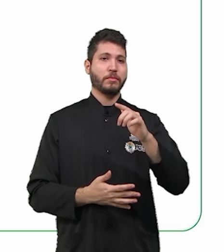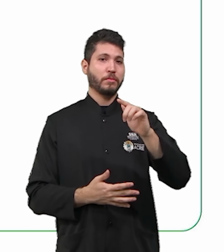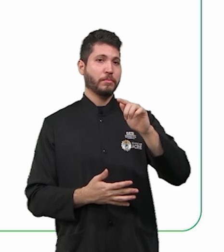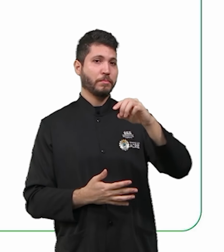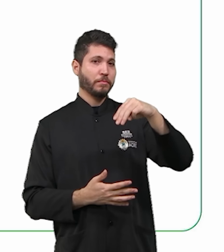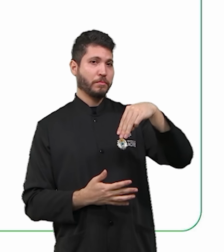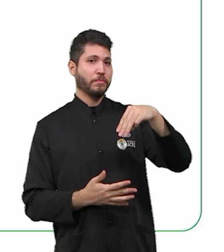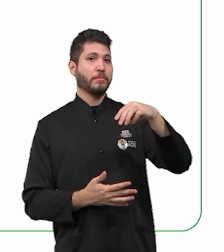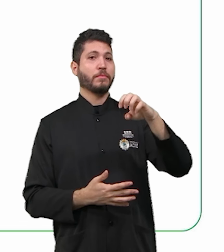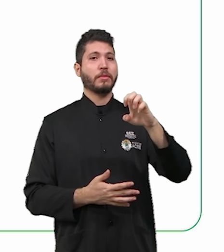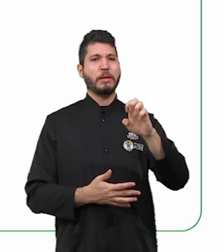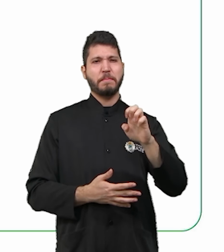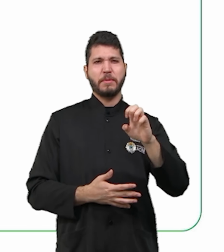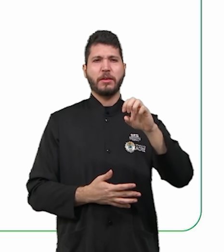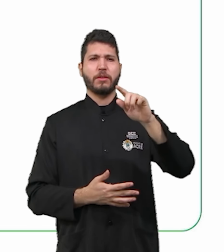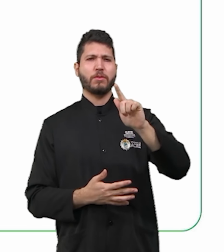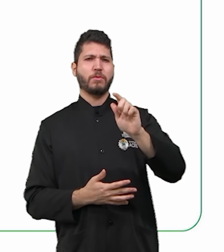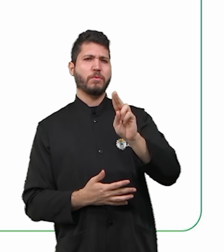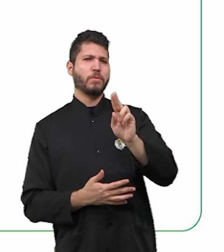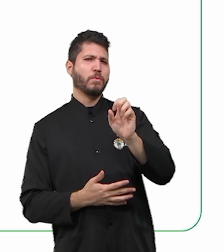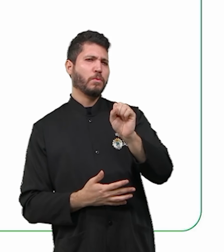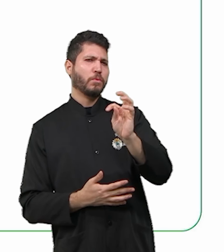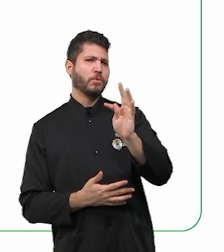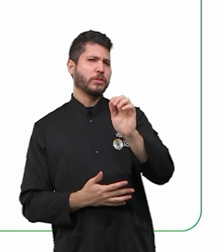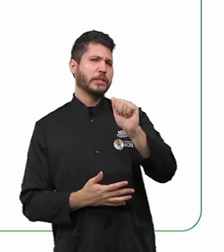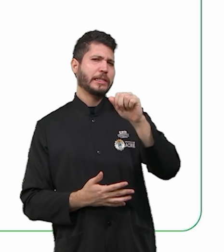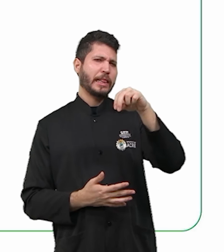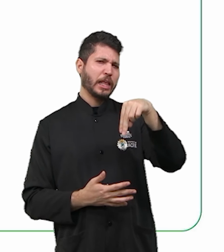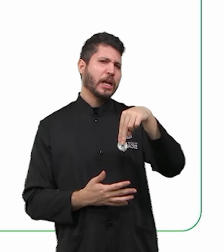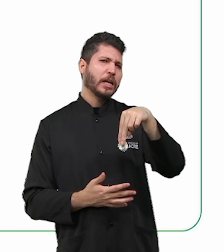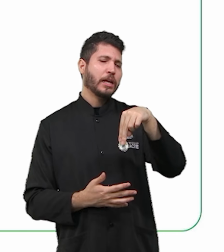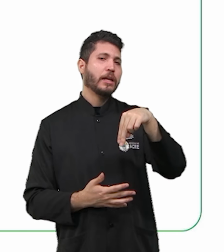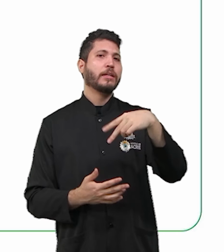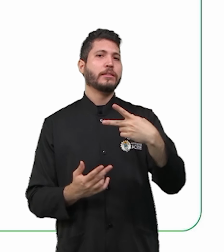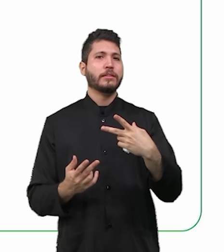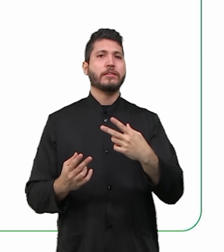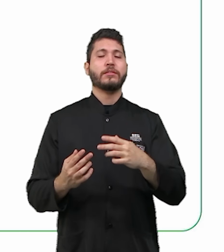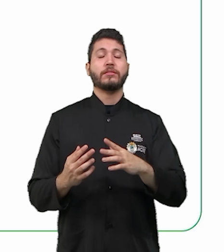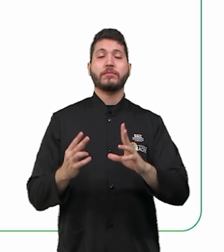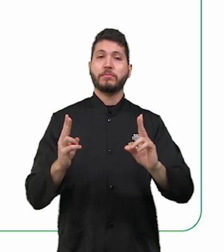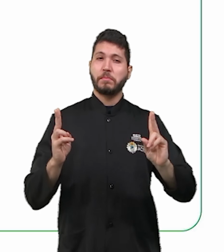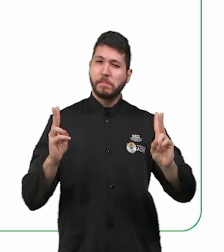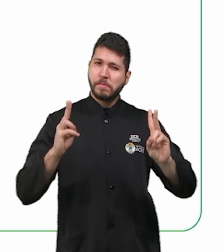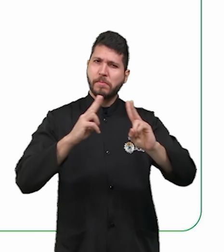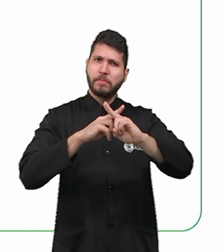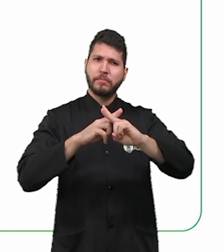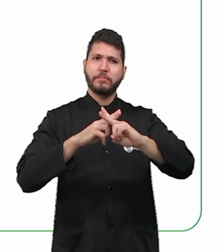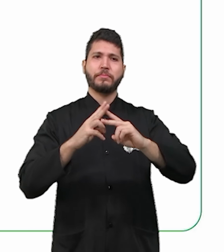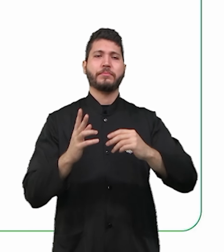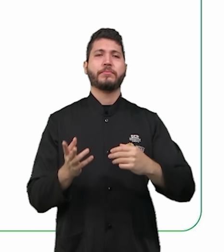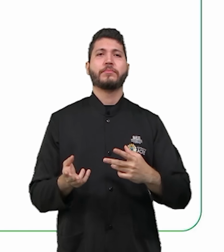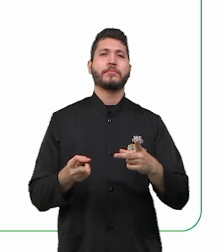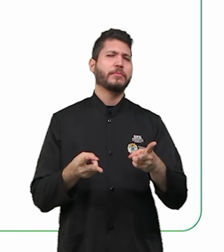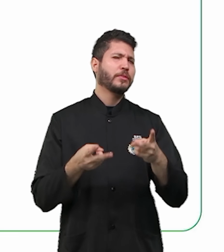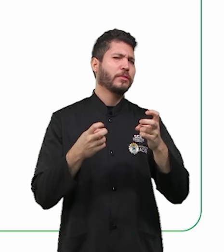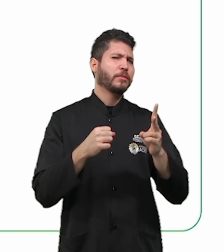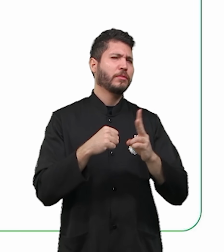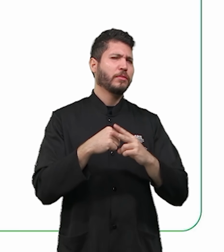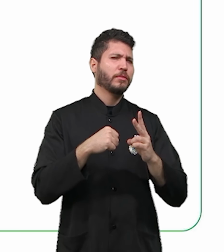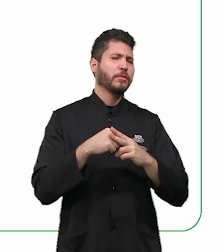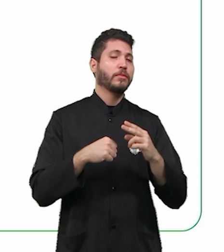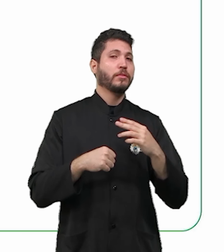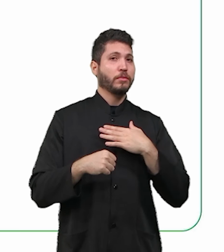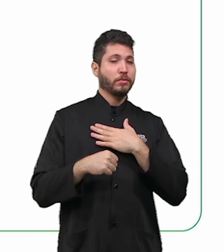Me encanta el yoga. Me encanta las artes marciales. Percebam que o verbo gostar agora está colocado aí de